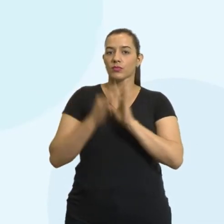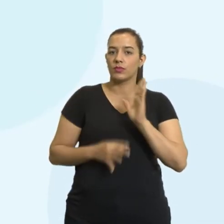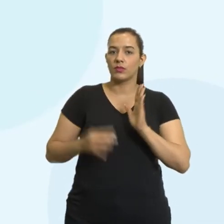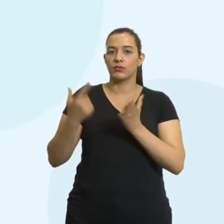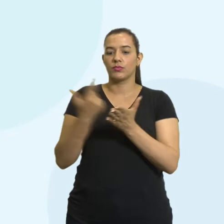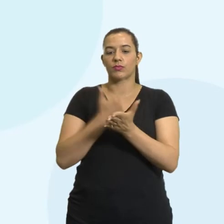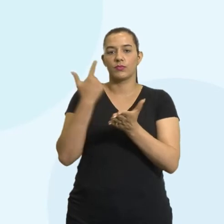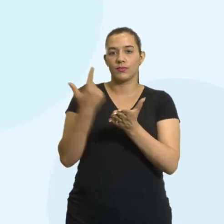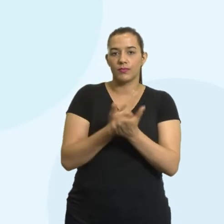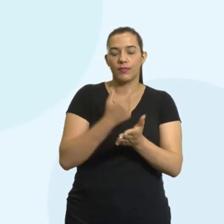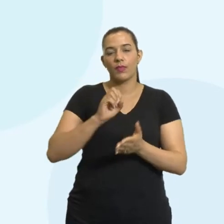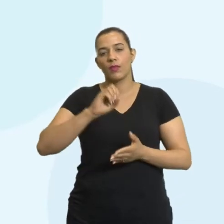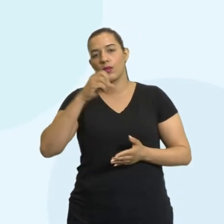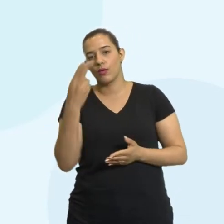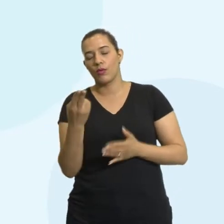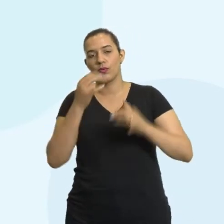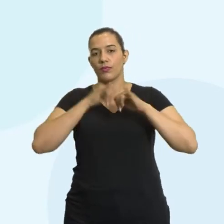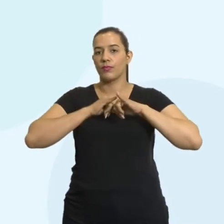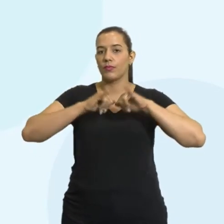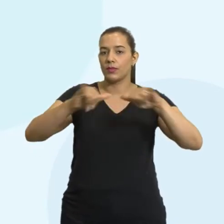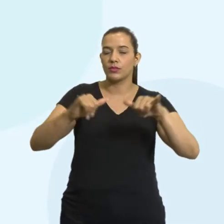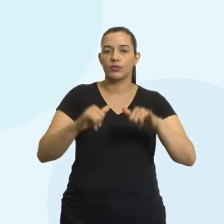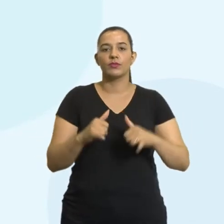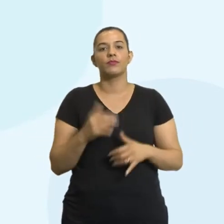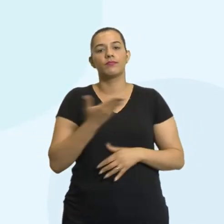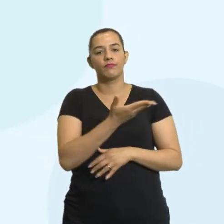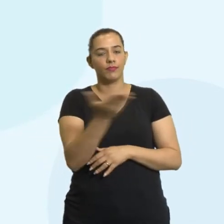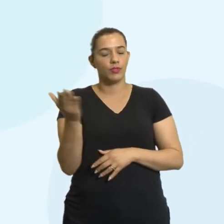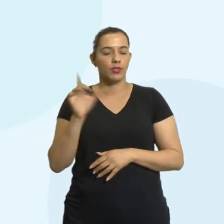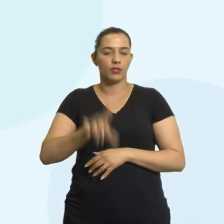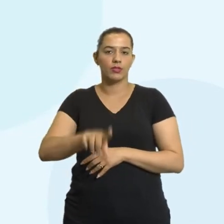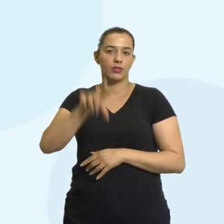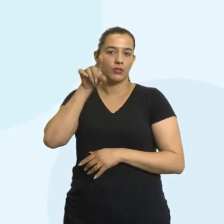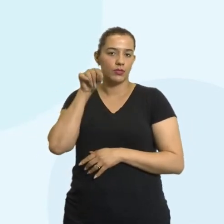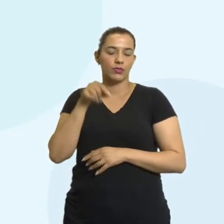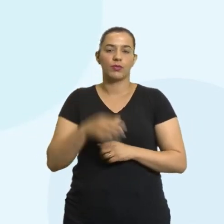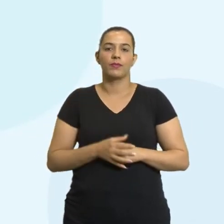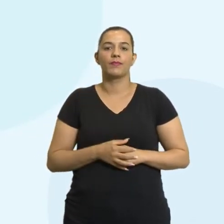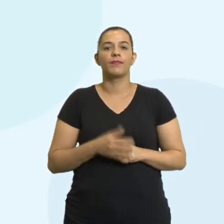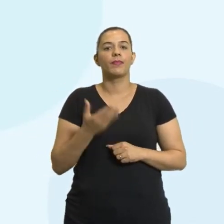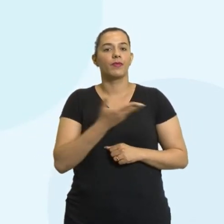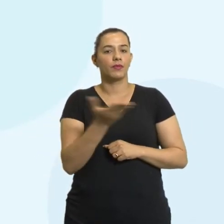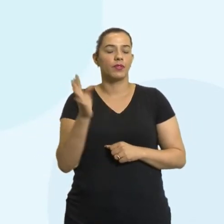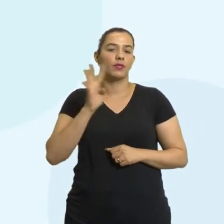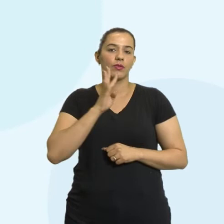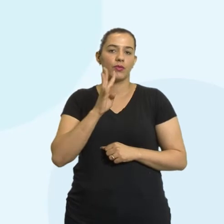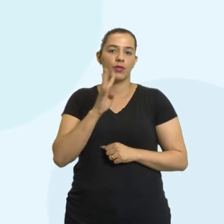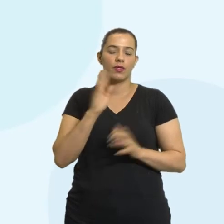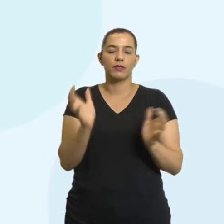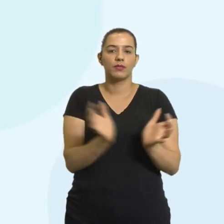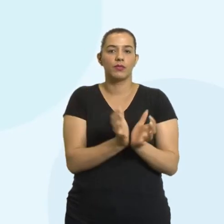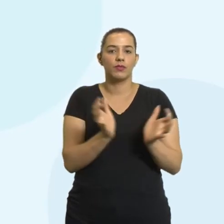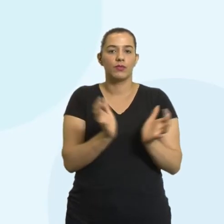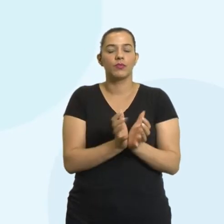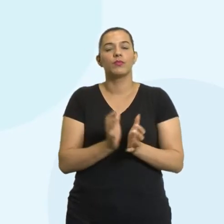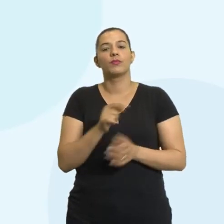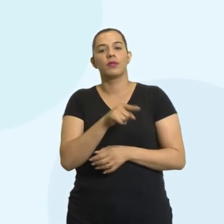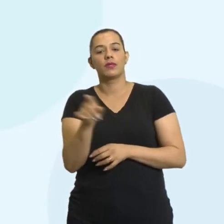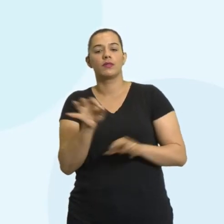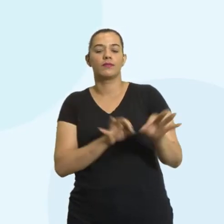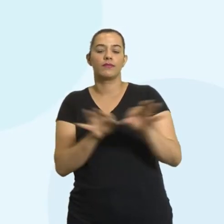ou pode ser um texto informativo, enfim, fica a cargo de você, professor, que conhece a sua turma, a realizar